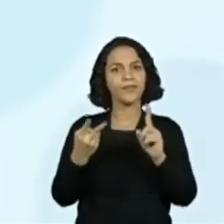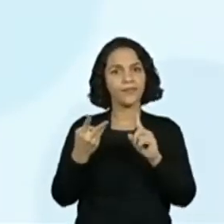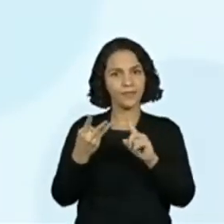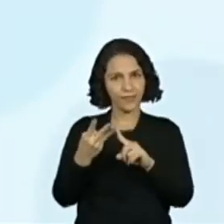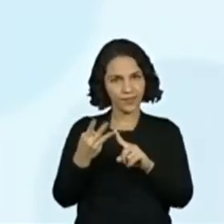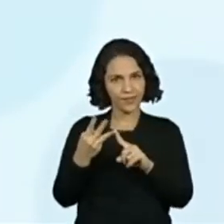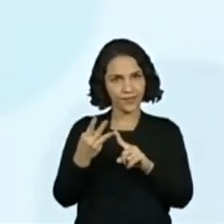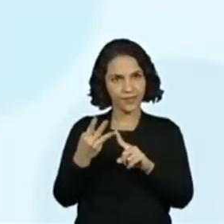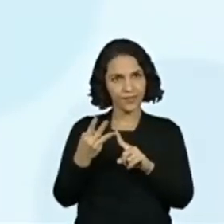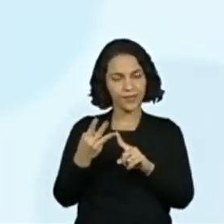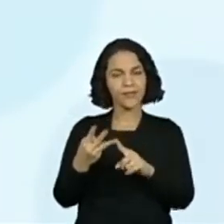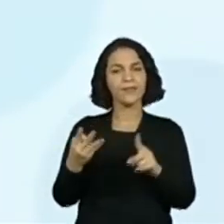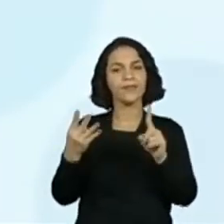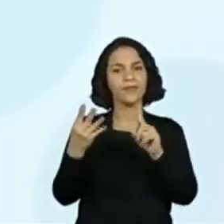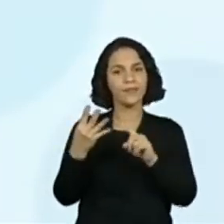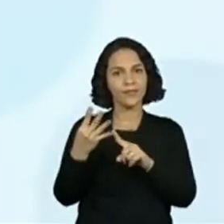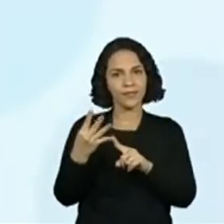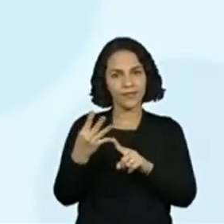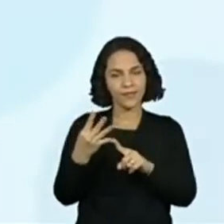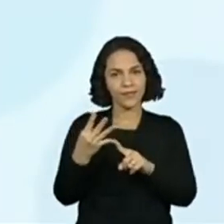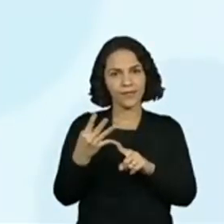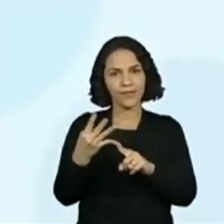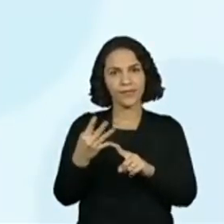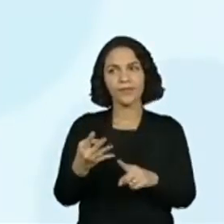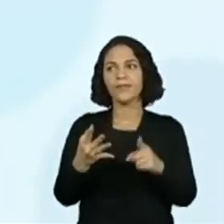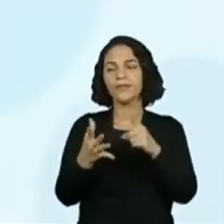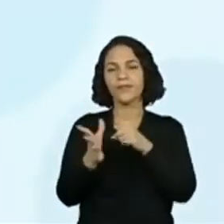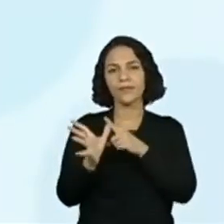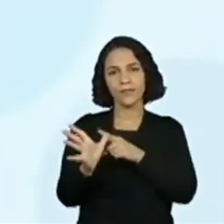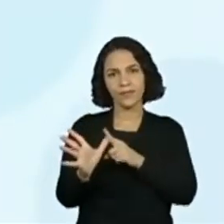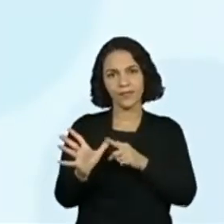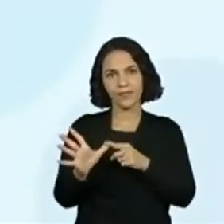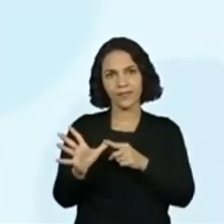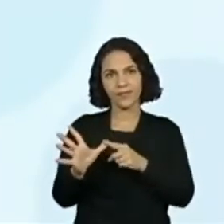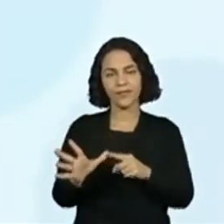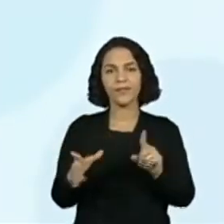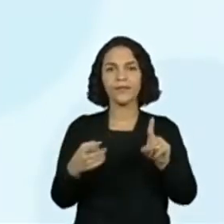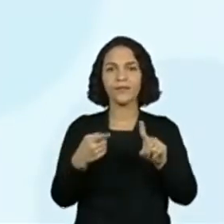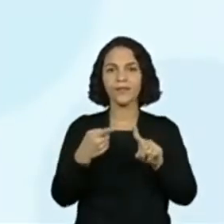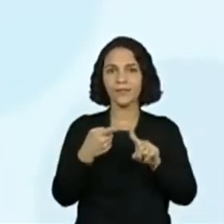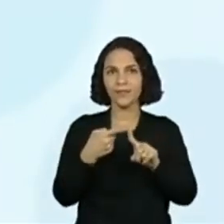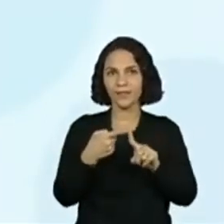6, mais 6, mais 6, mais 6,